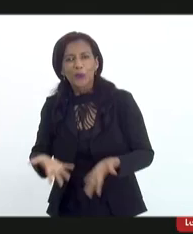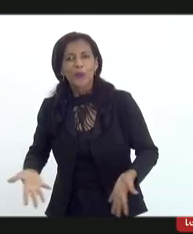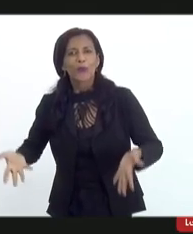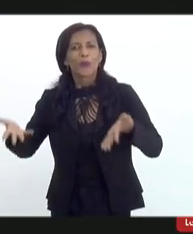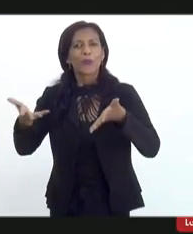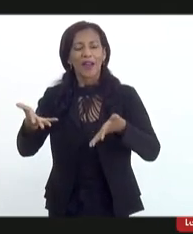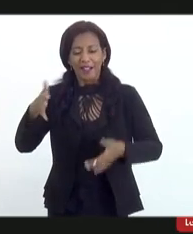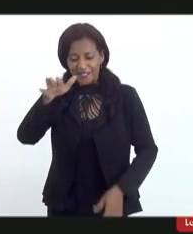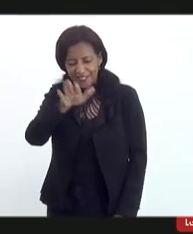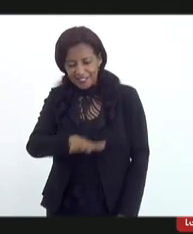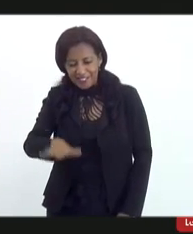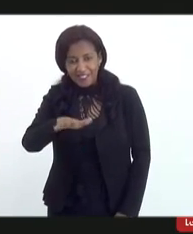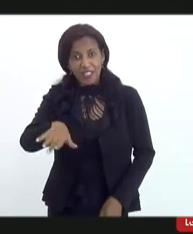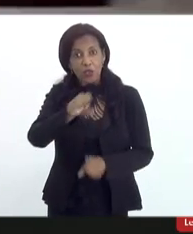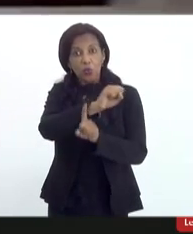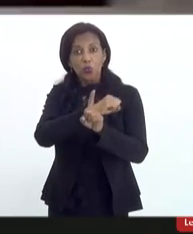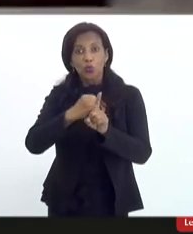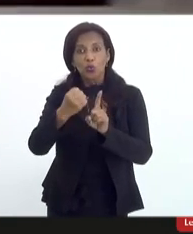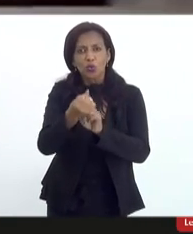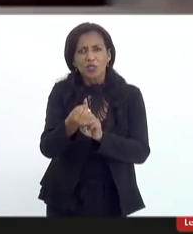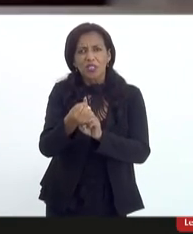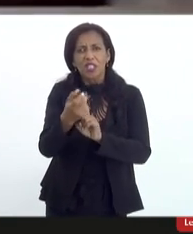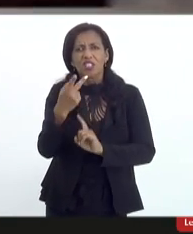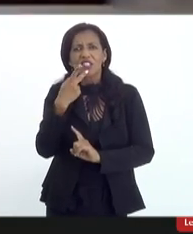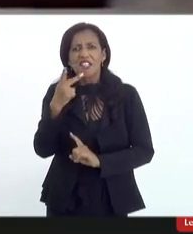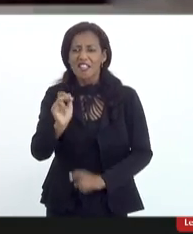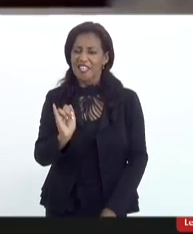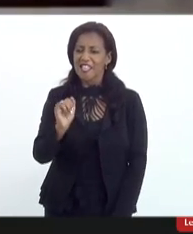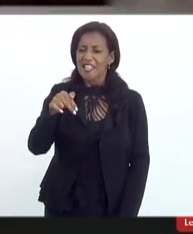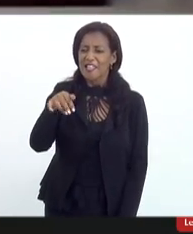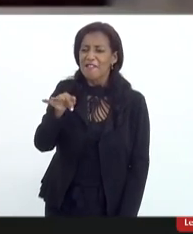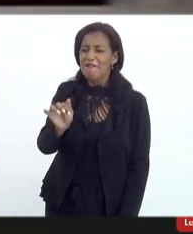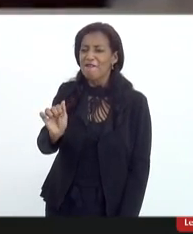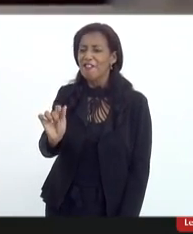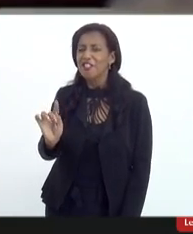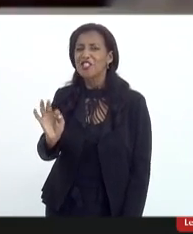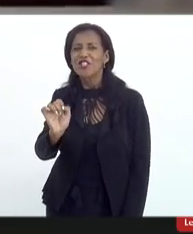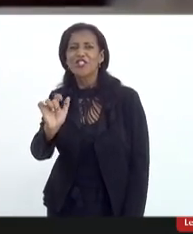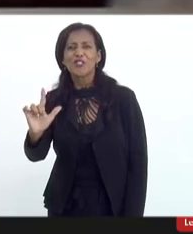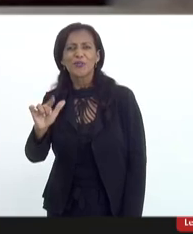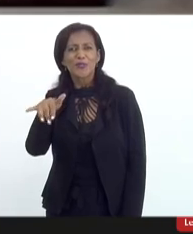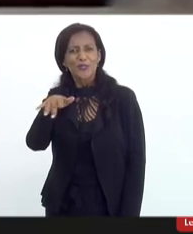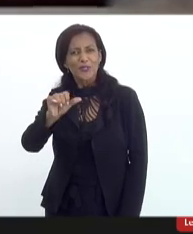infância. Numa sociedade em que ser chamado de infantil virou